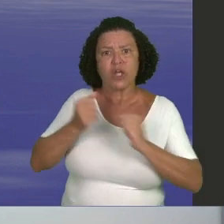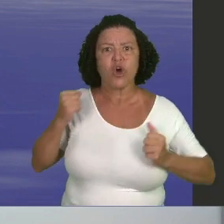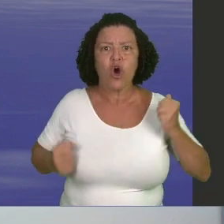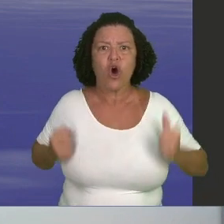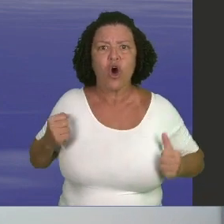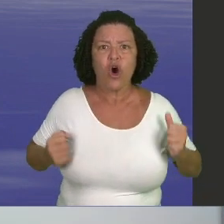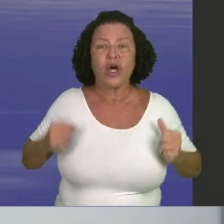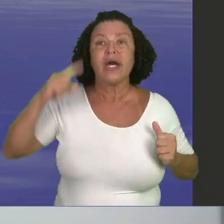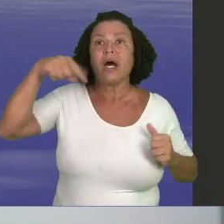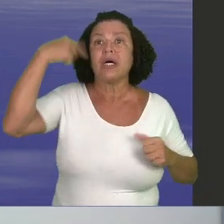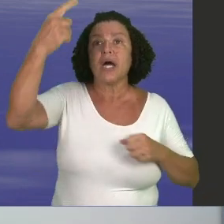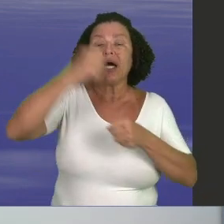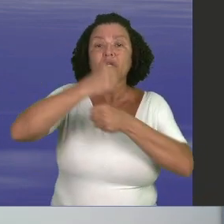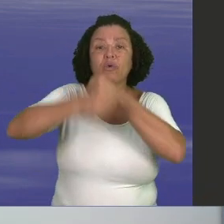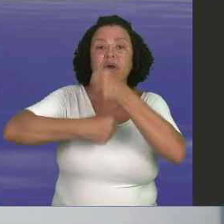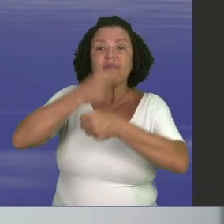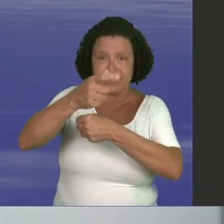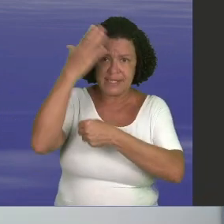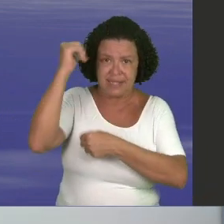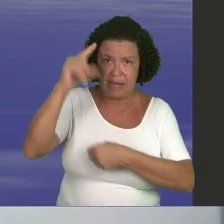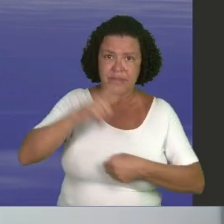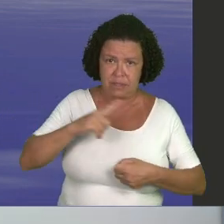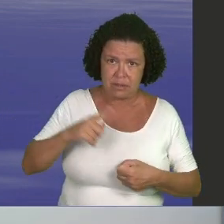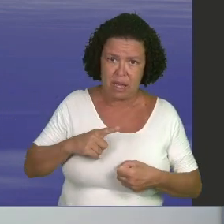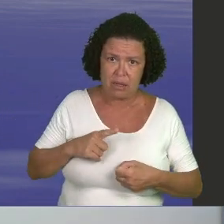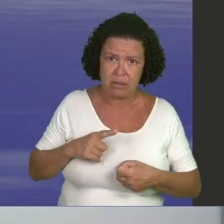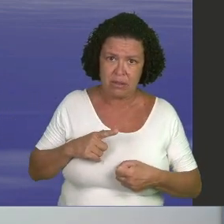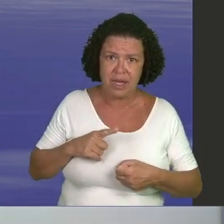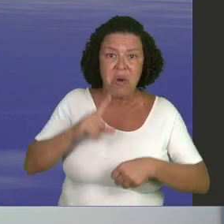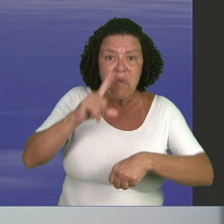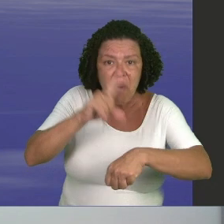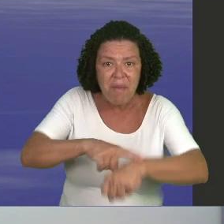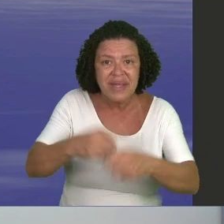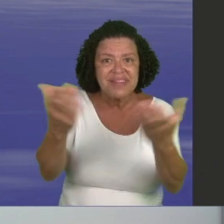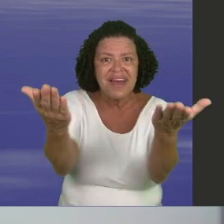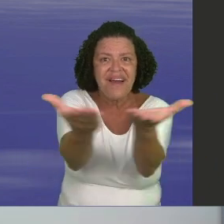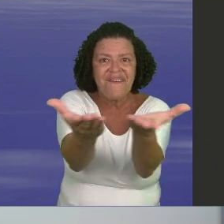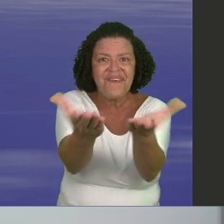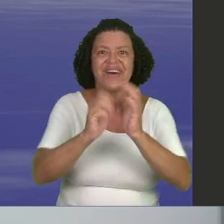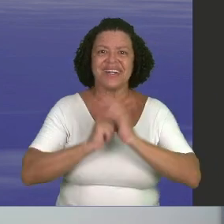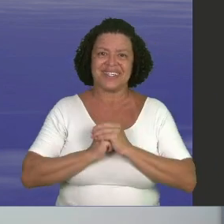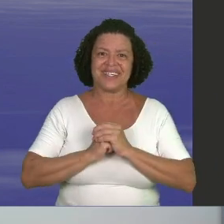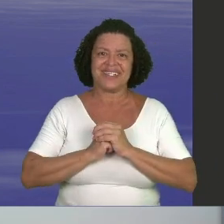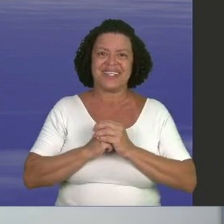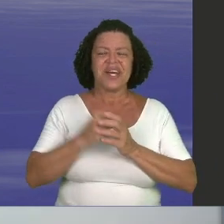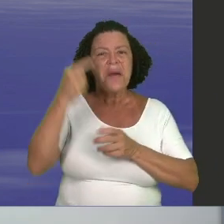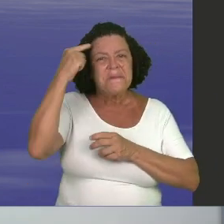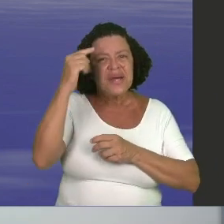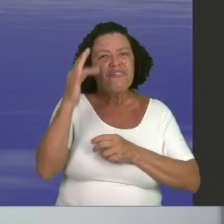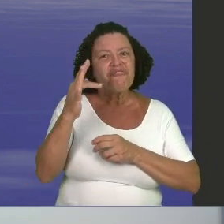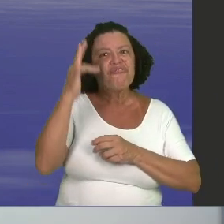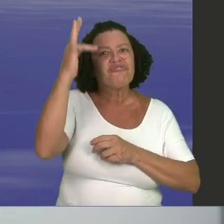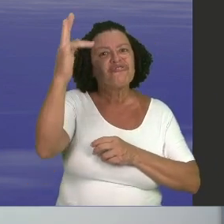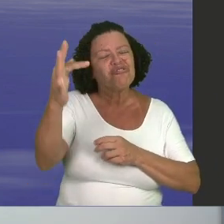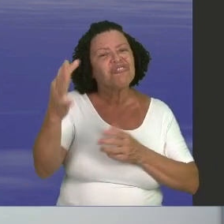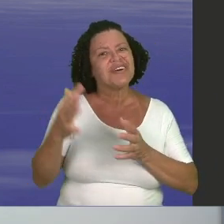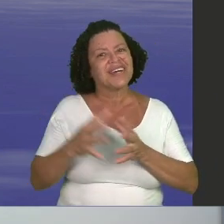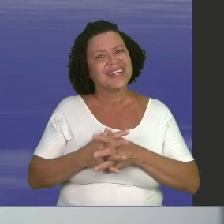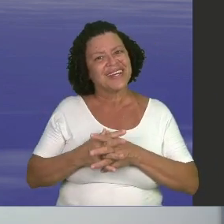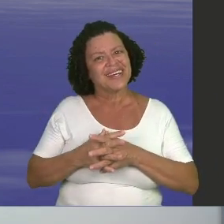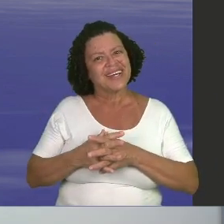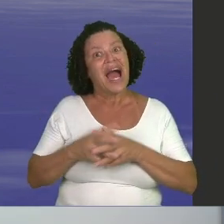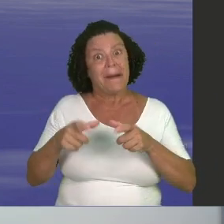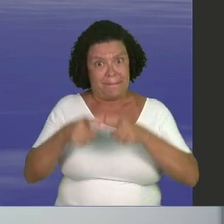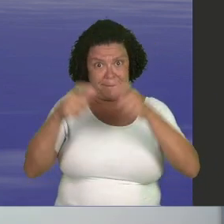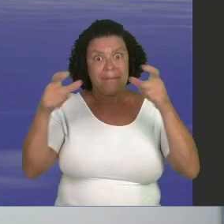próximo ano. Aproveite o momento atual. Não deixe para pensar no futuro. A maioria das pessoas, se você